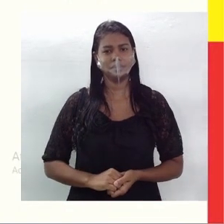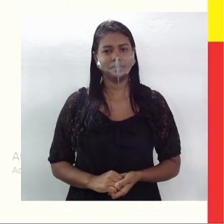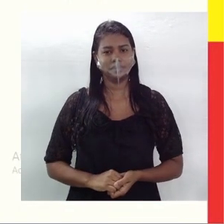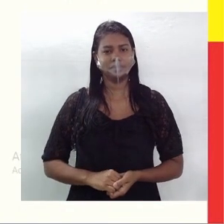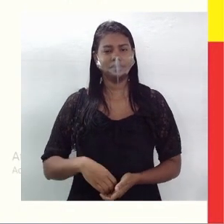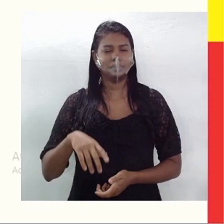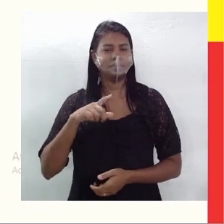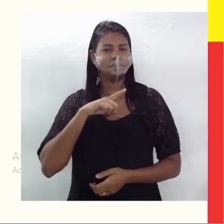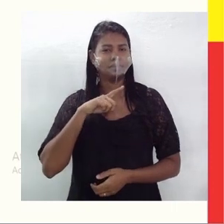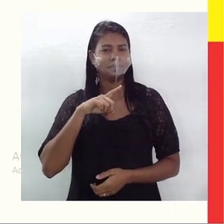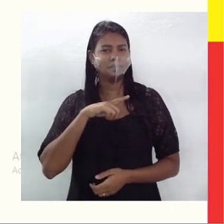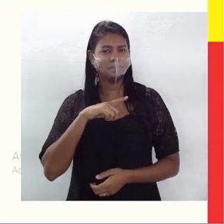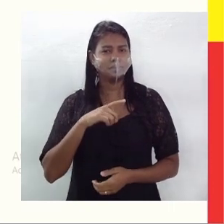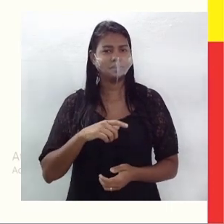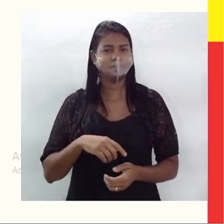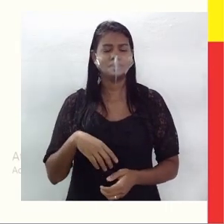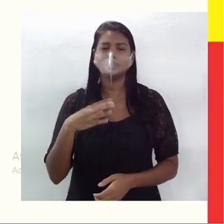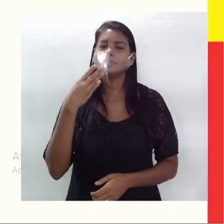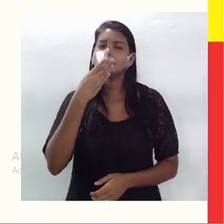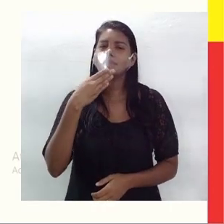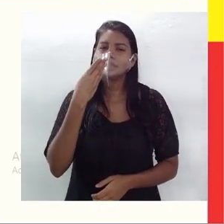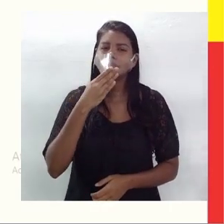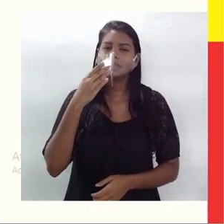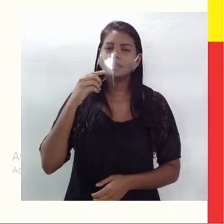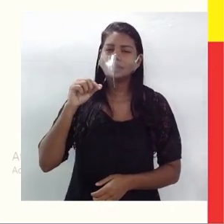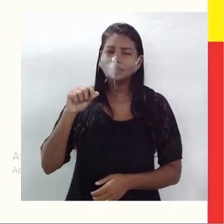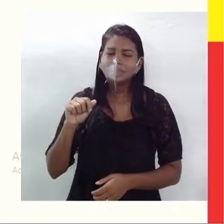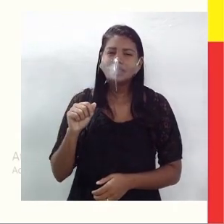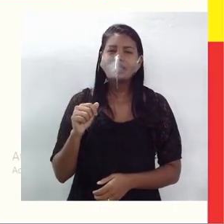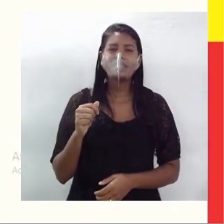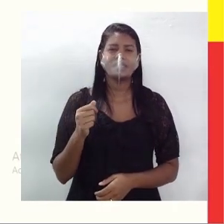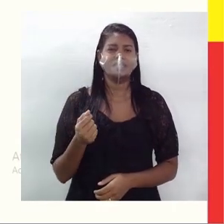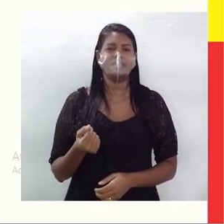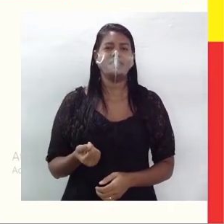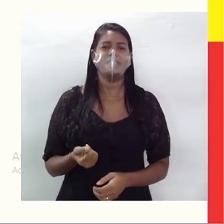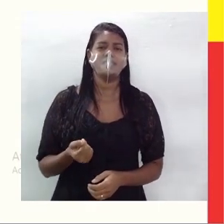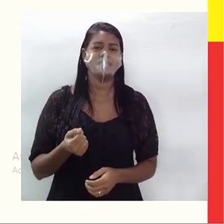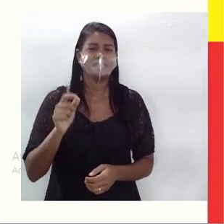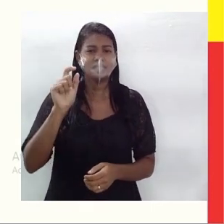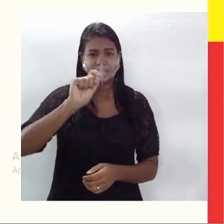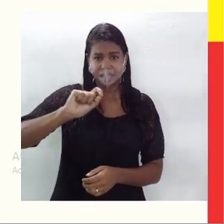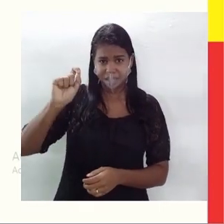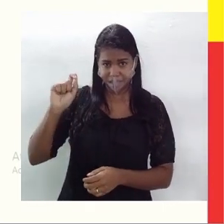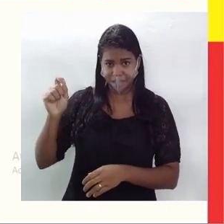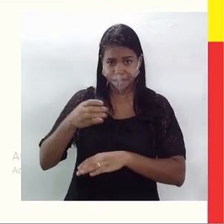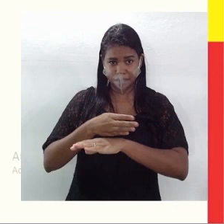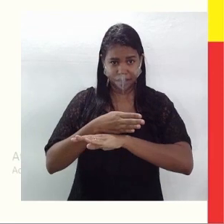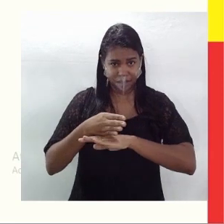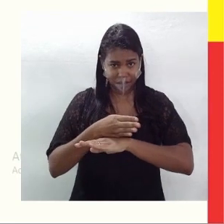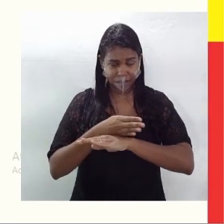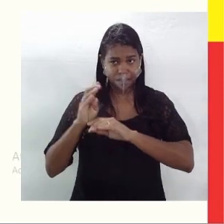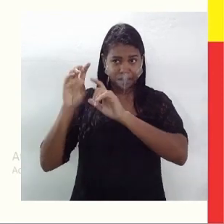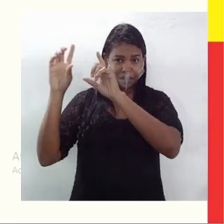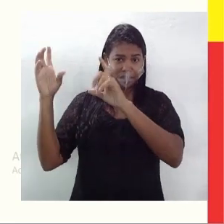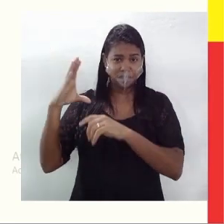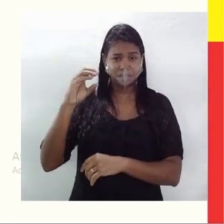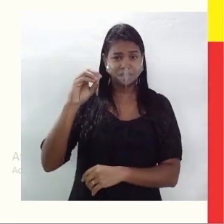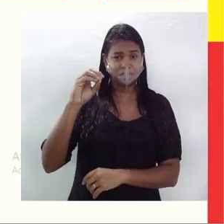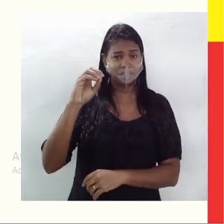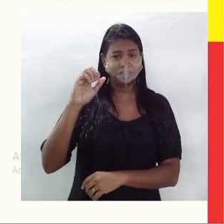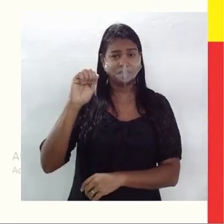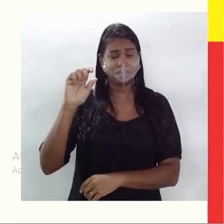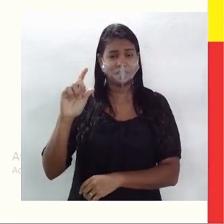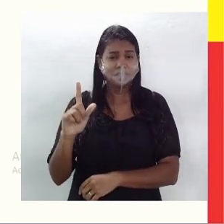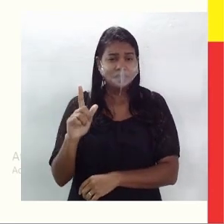ali, açúcar, sal, giz branco, gesso e cal. São